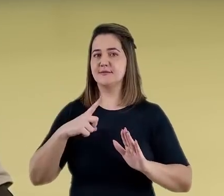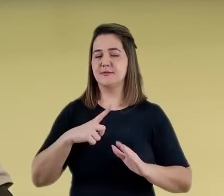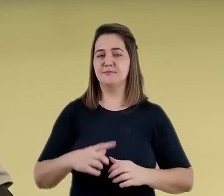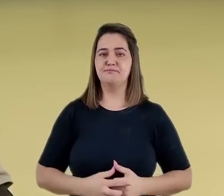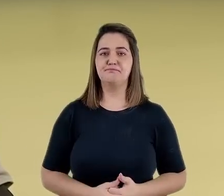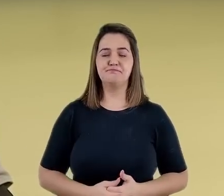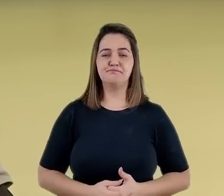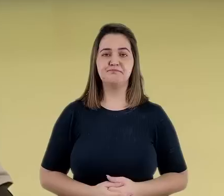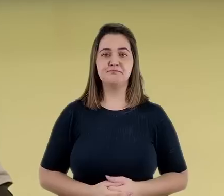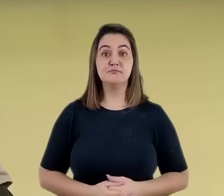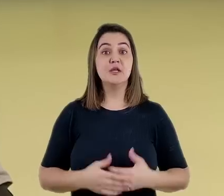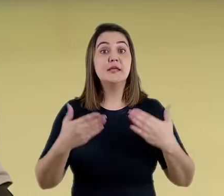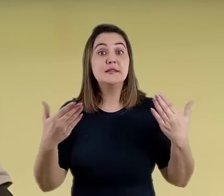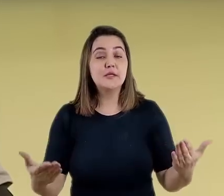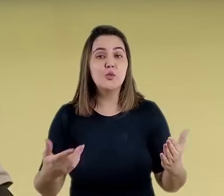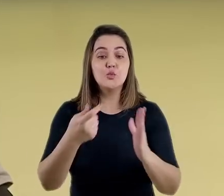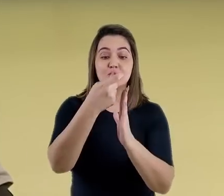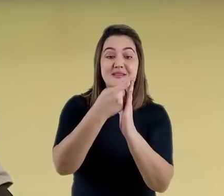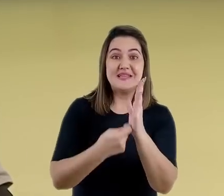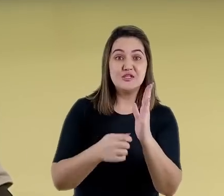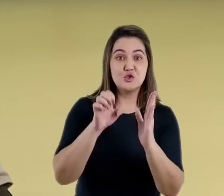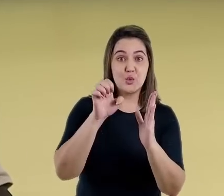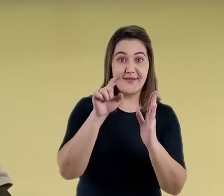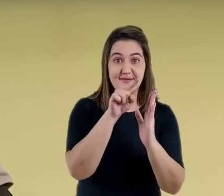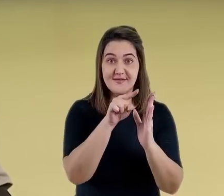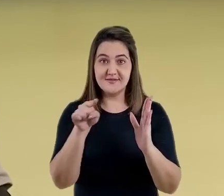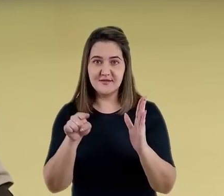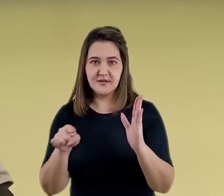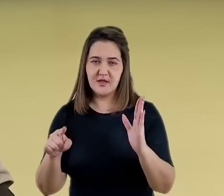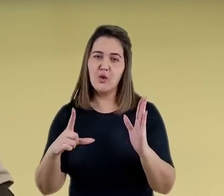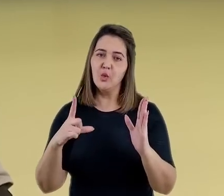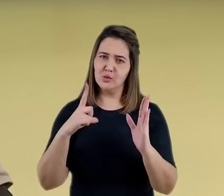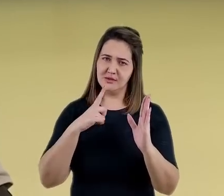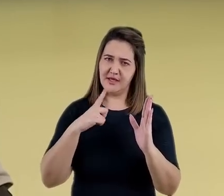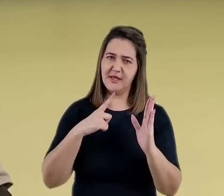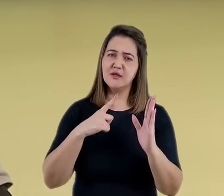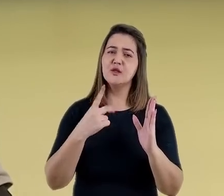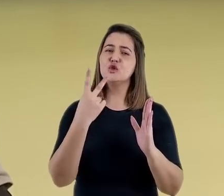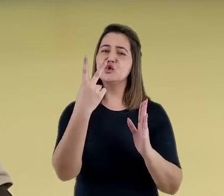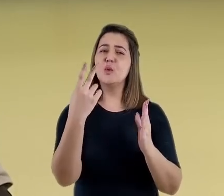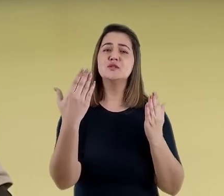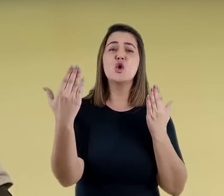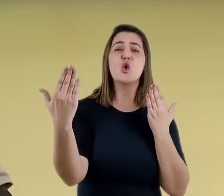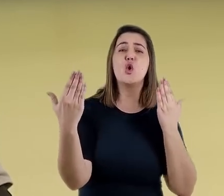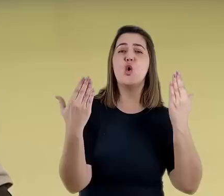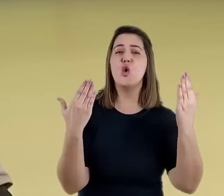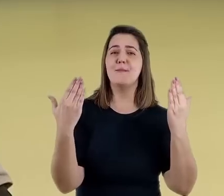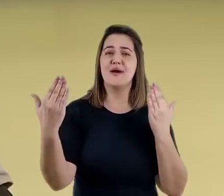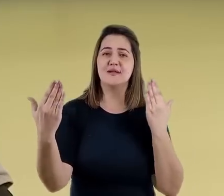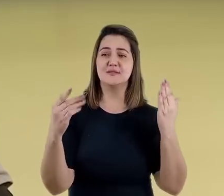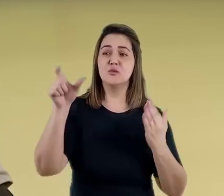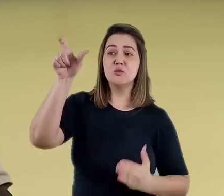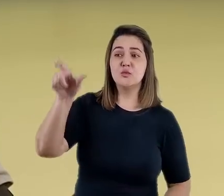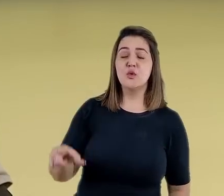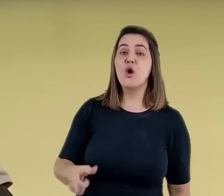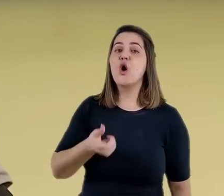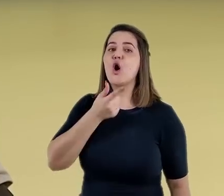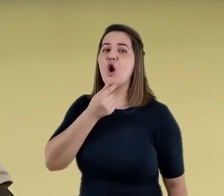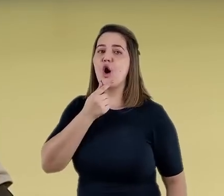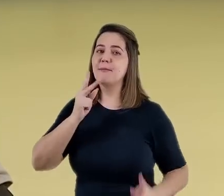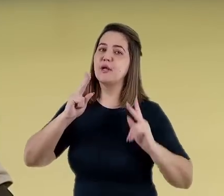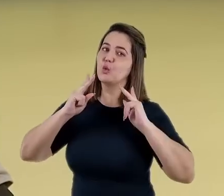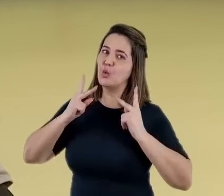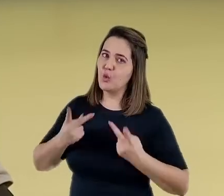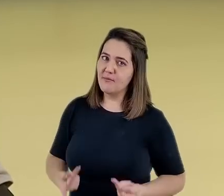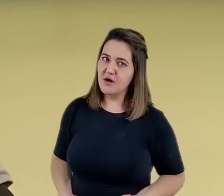Então, voltando ao texto de Ezequiel, quando a gente começa com Ezequiel 28, verso 18, na última parte, a